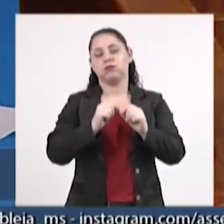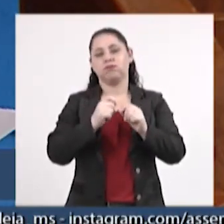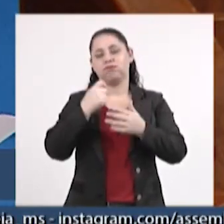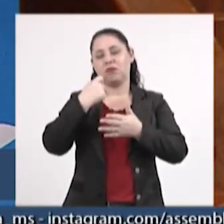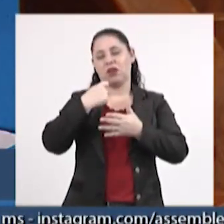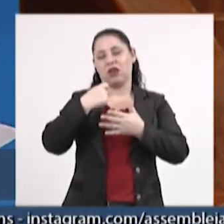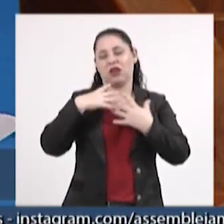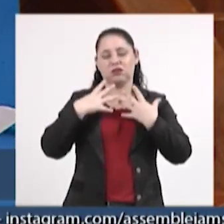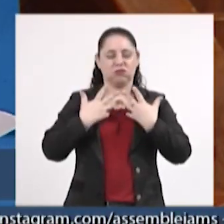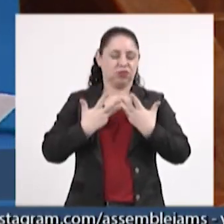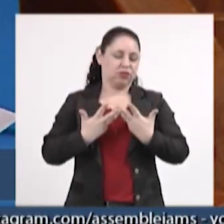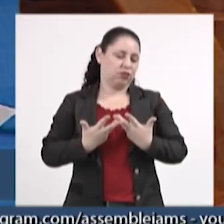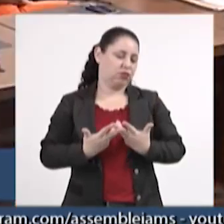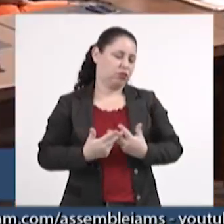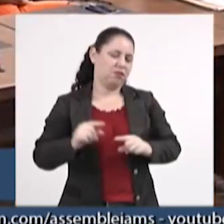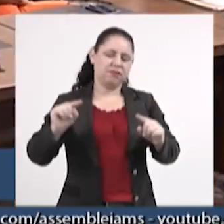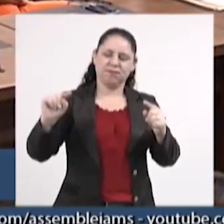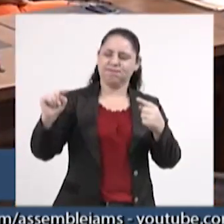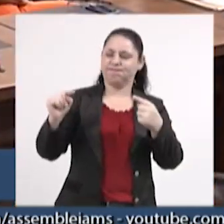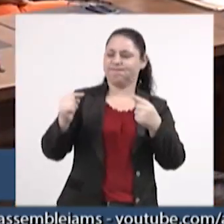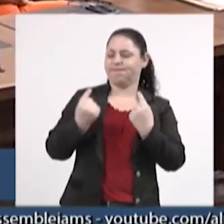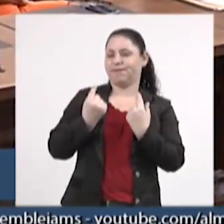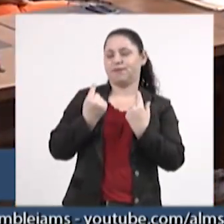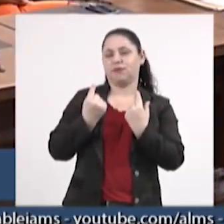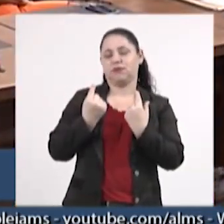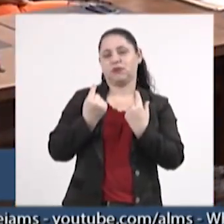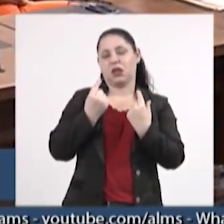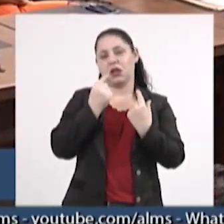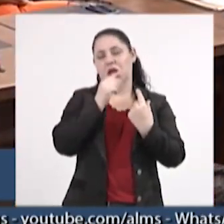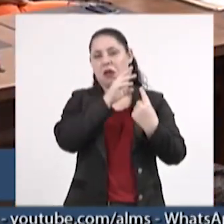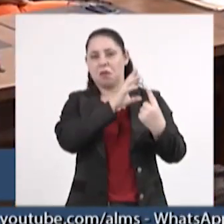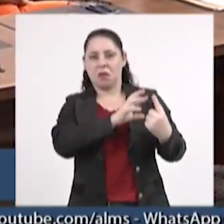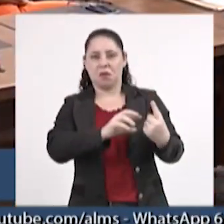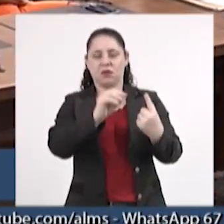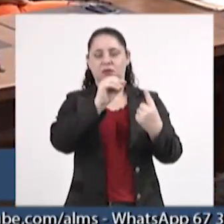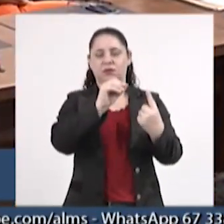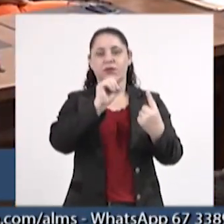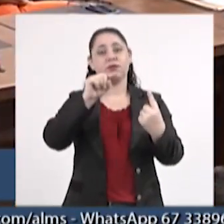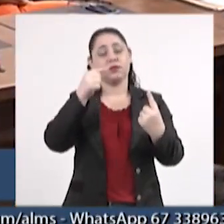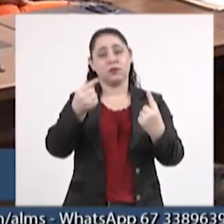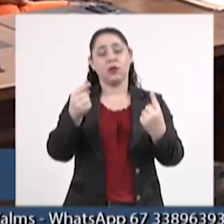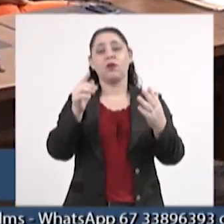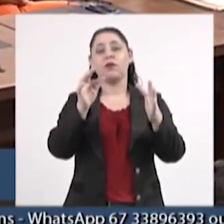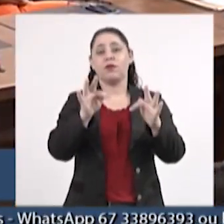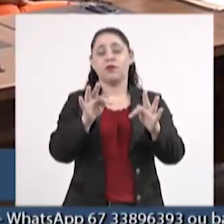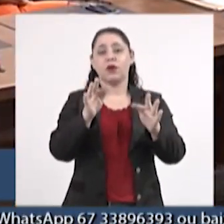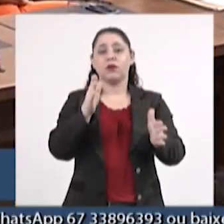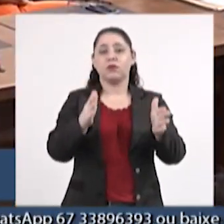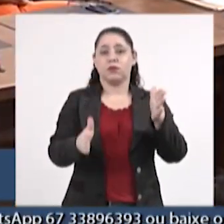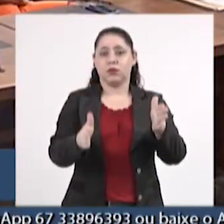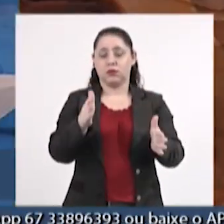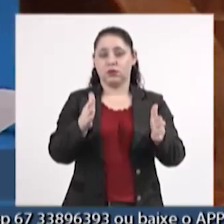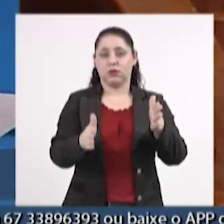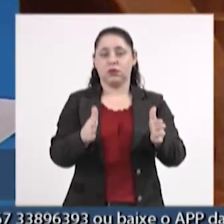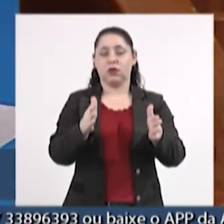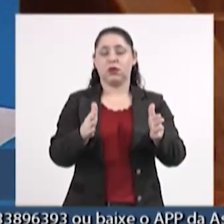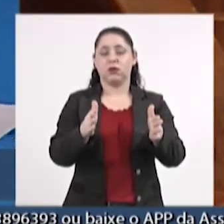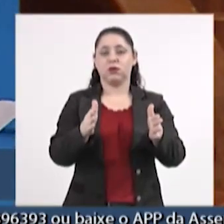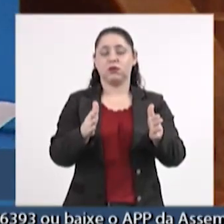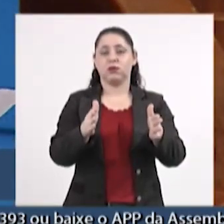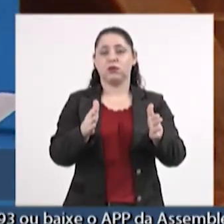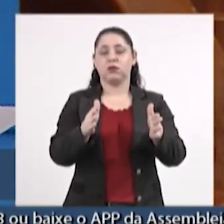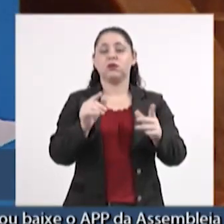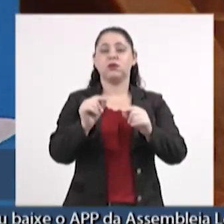desgaste foi um absurdo de violências e abusos. E que, após o fim de seu mandato, esses